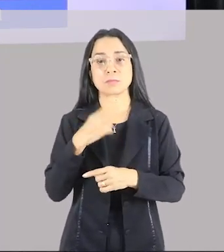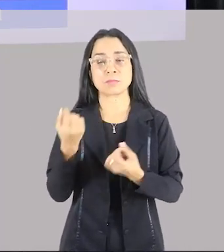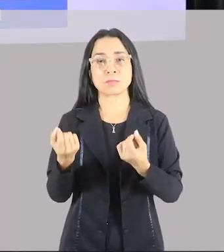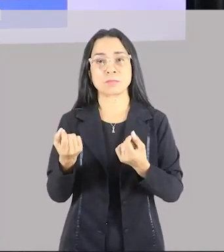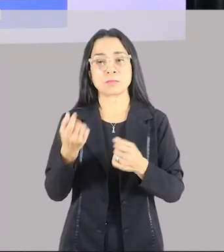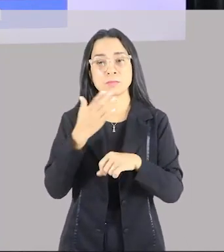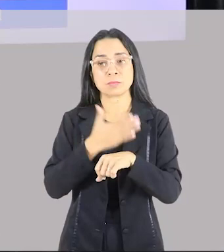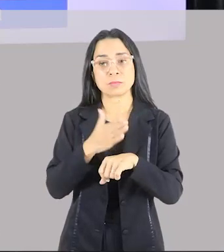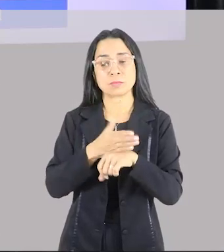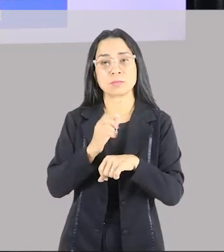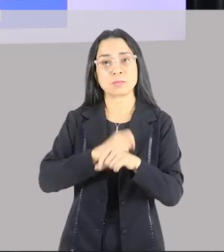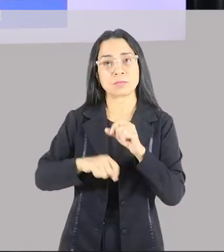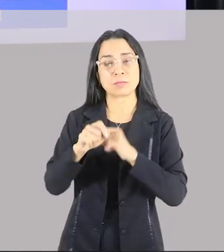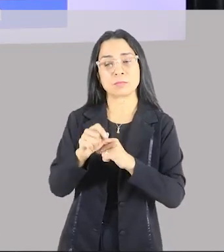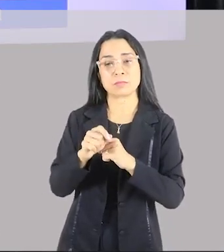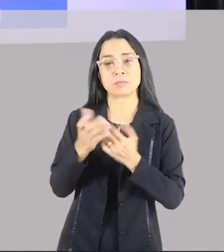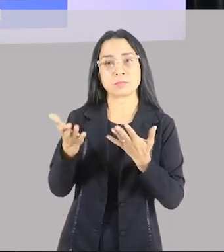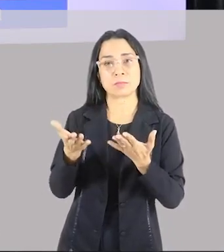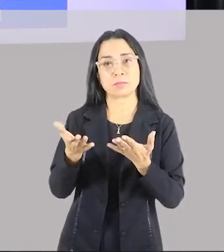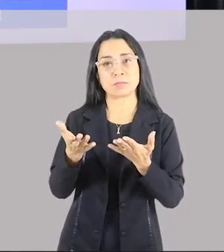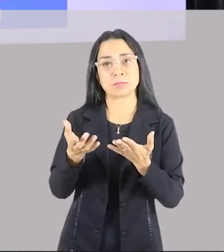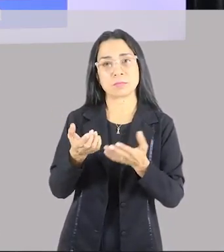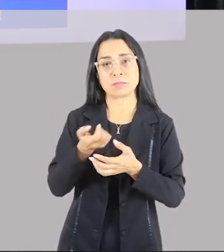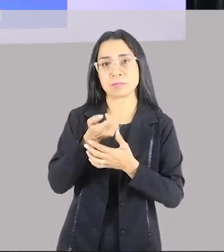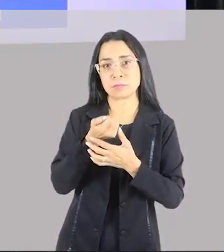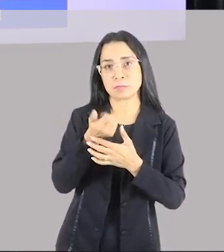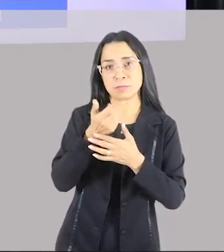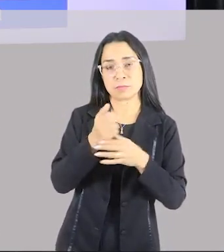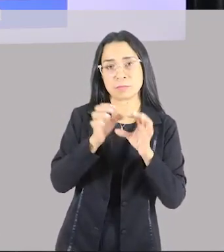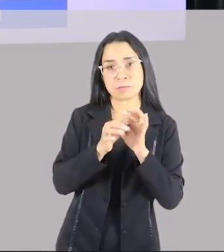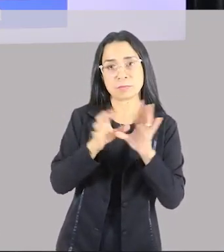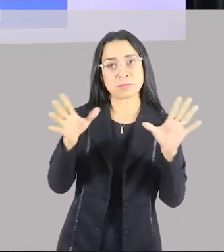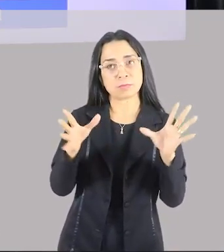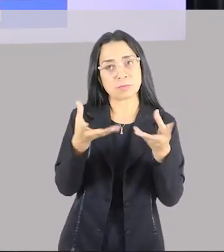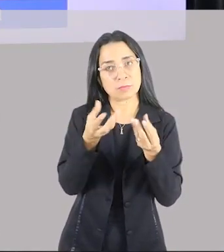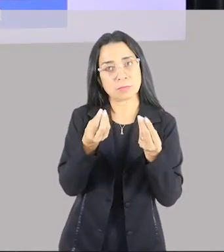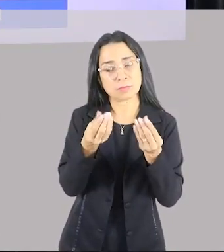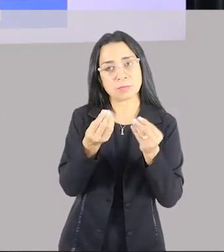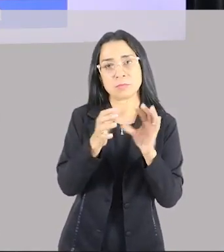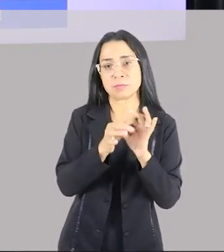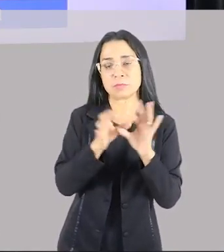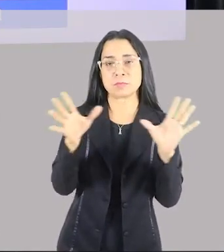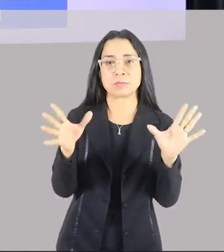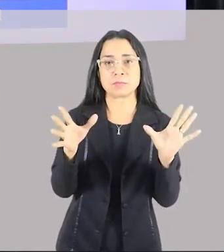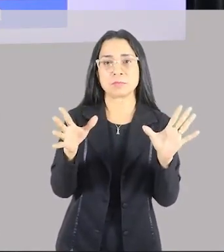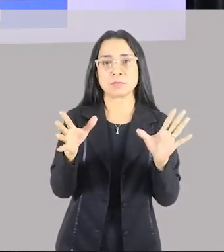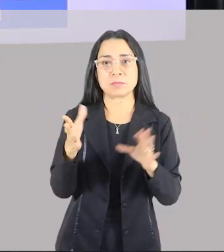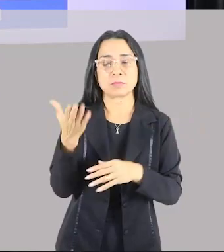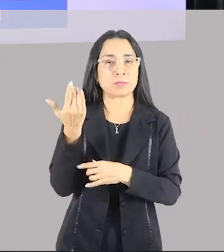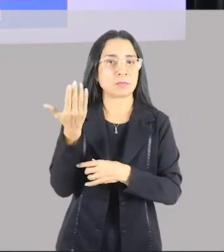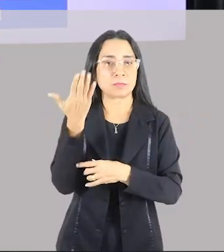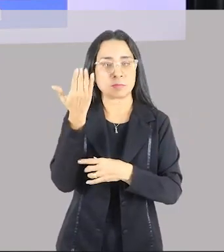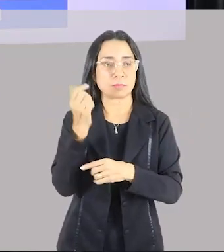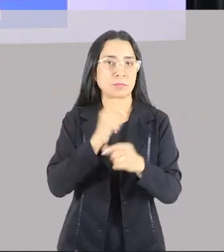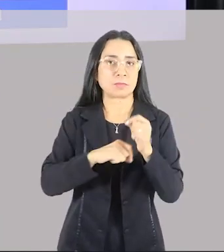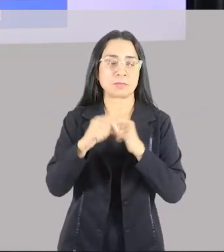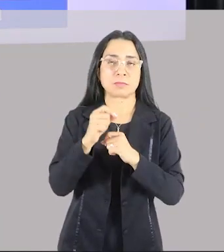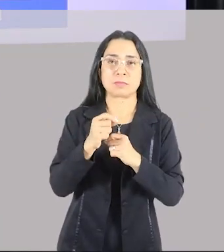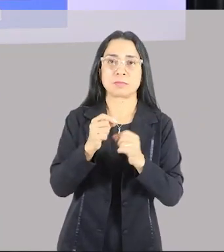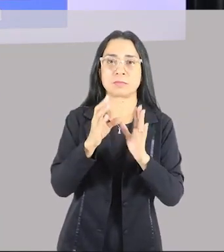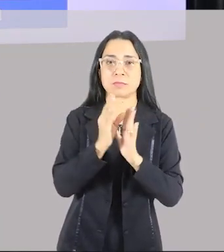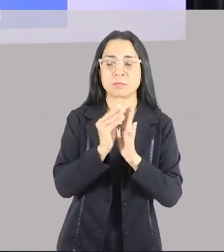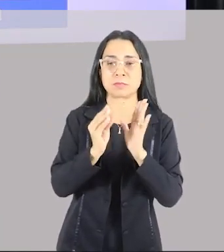para praticar esse ato administrativo? É um ato que tem pouca liberdade ou não? Tem muita liberdade para decidir esse conteúdo, para decidir